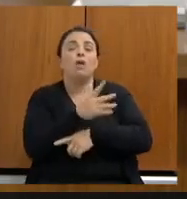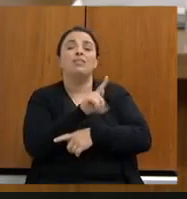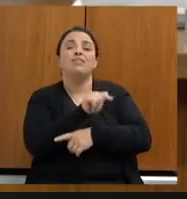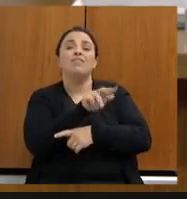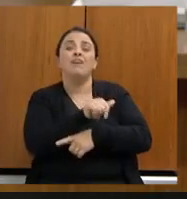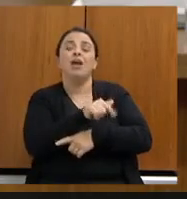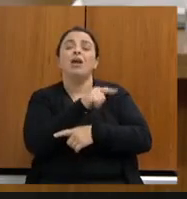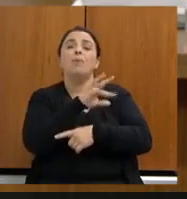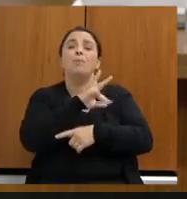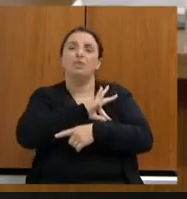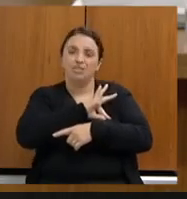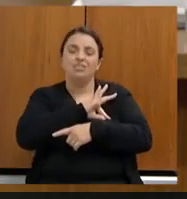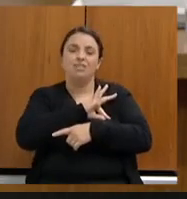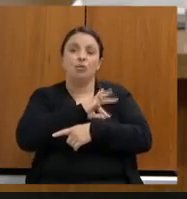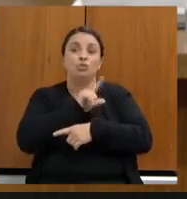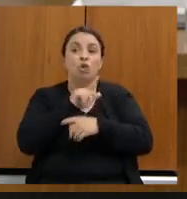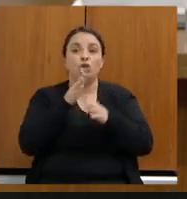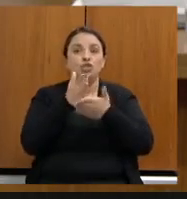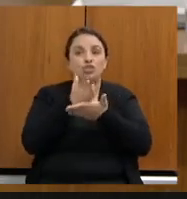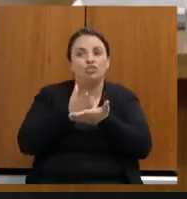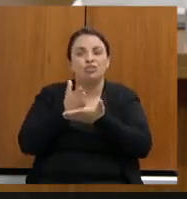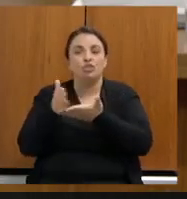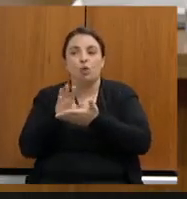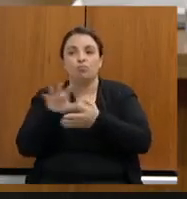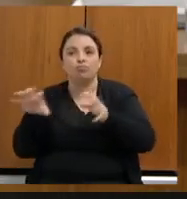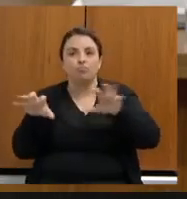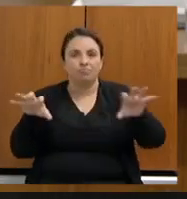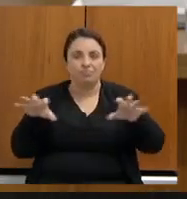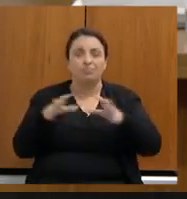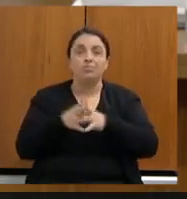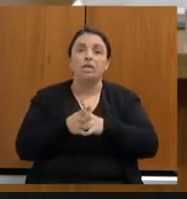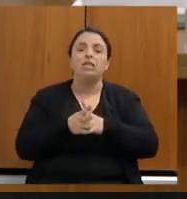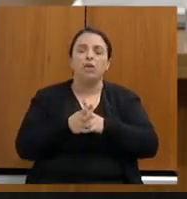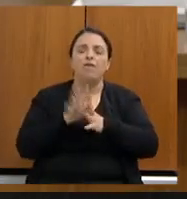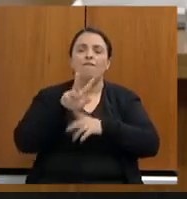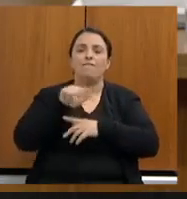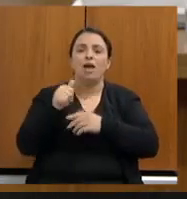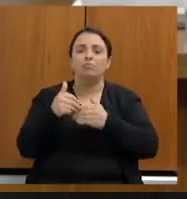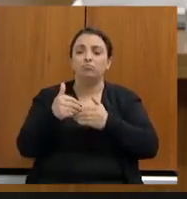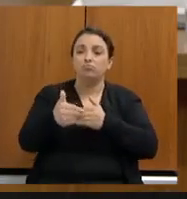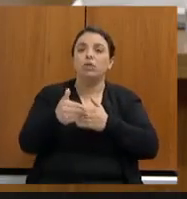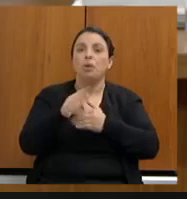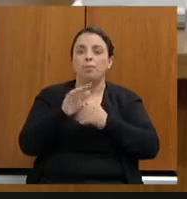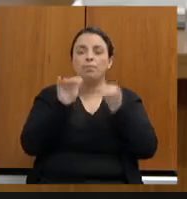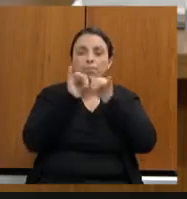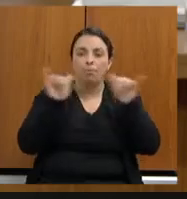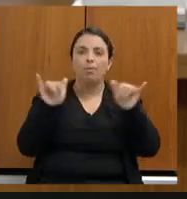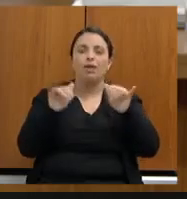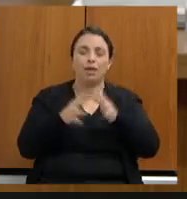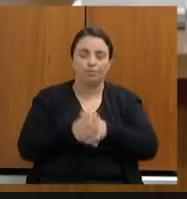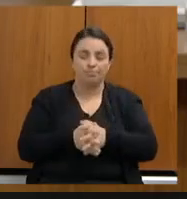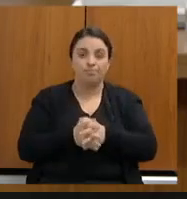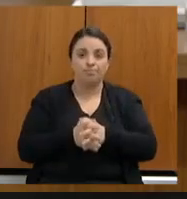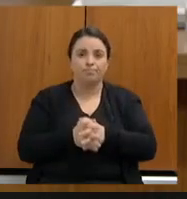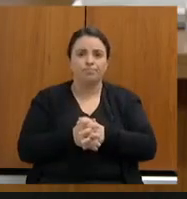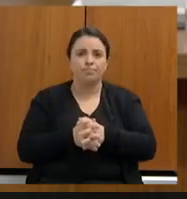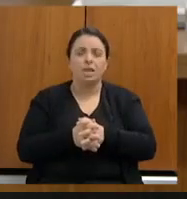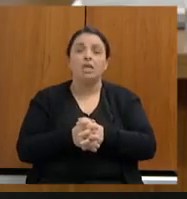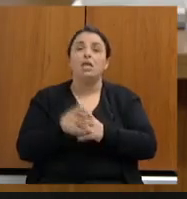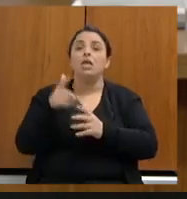secretaria já vão tar de algum tá sendo publicado em o coração aos excedentes isso